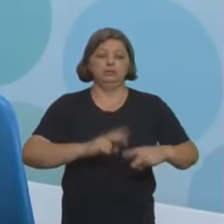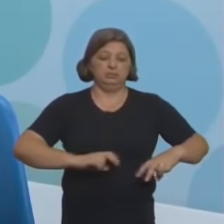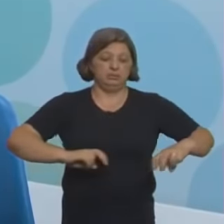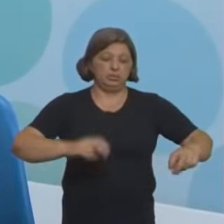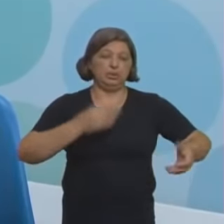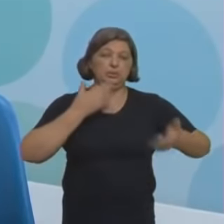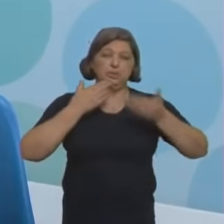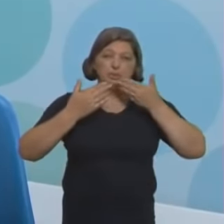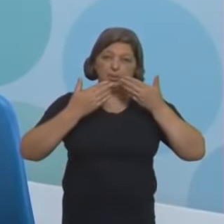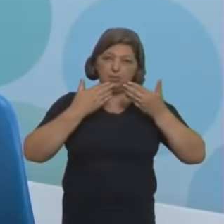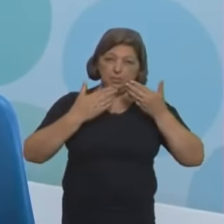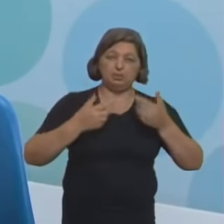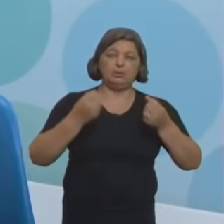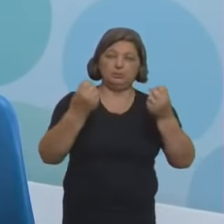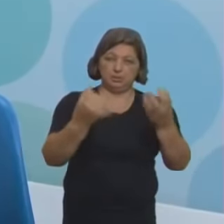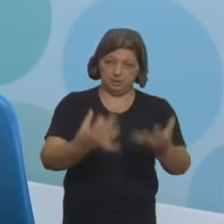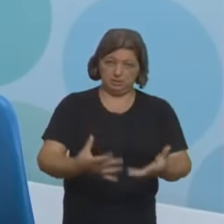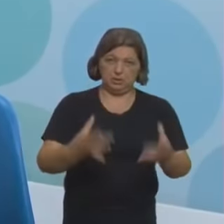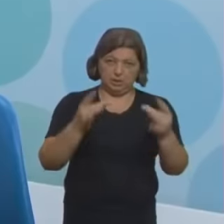esclarecimentos.